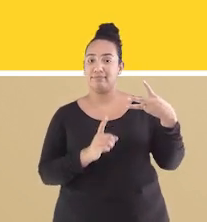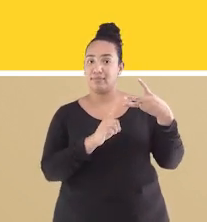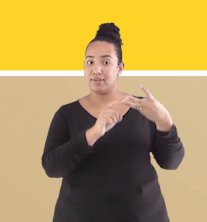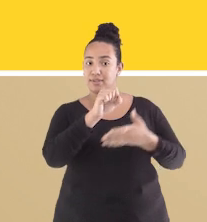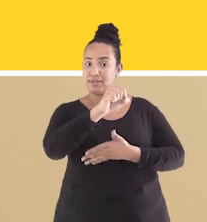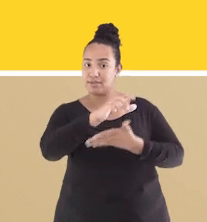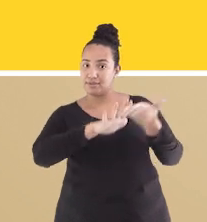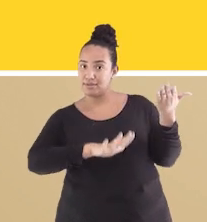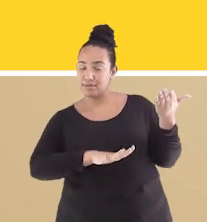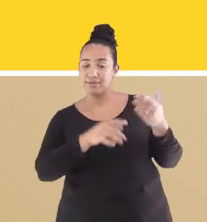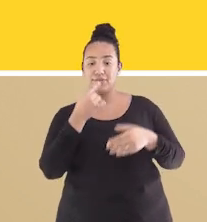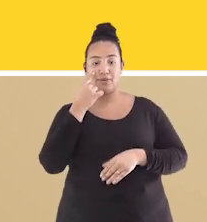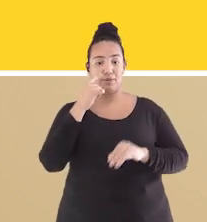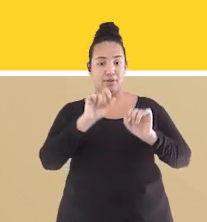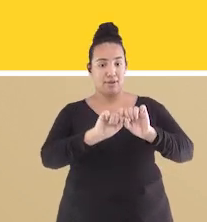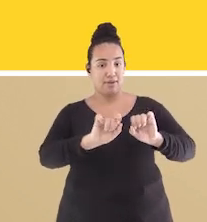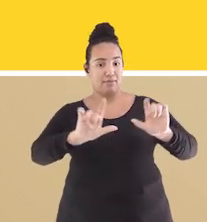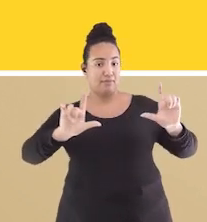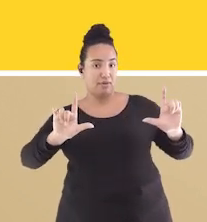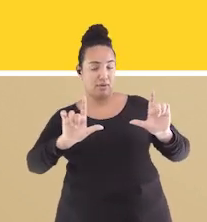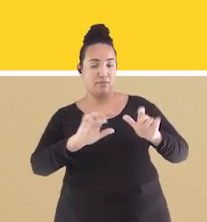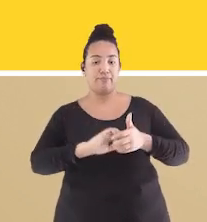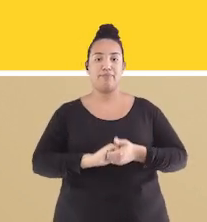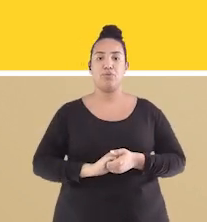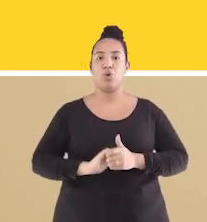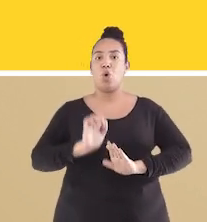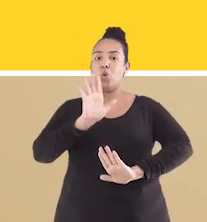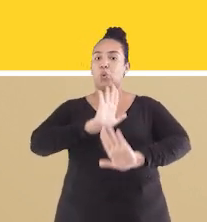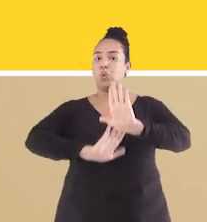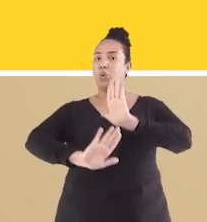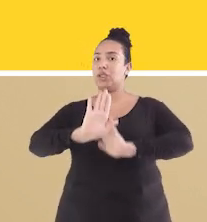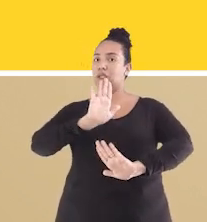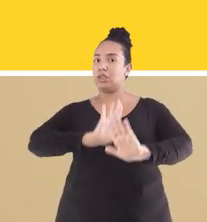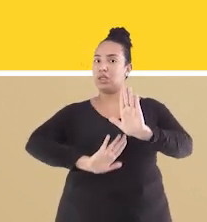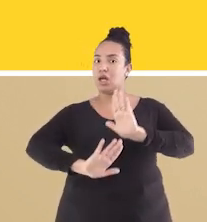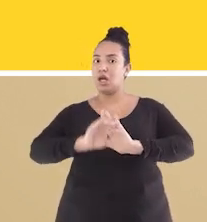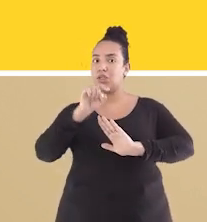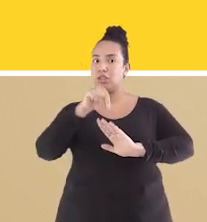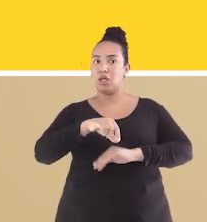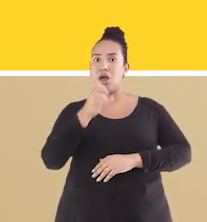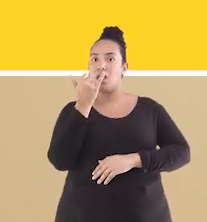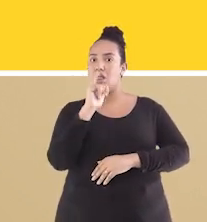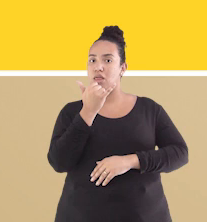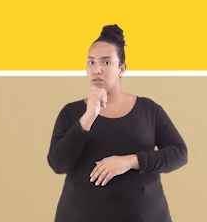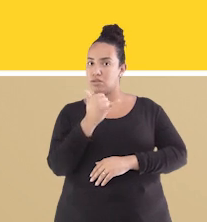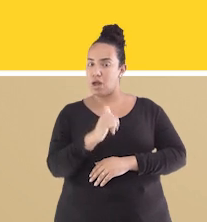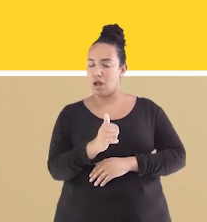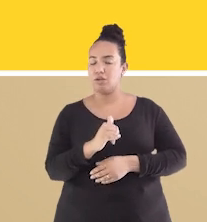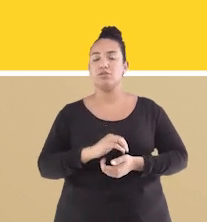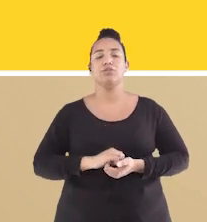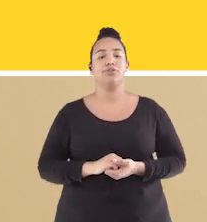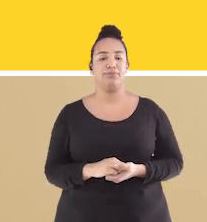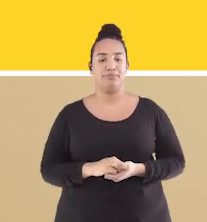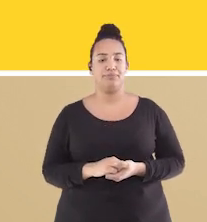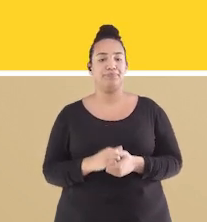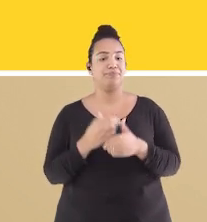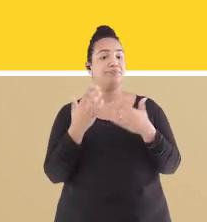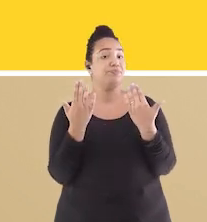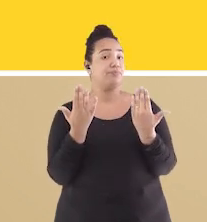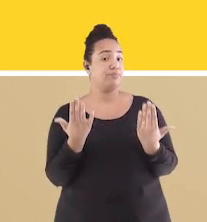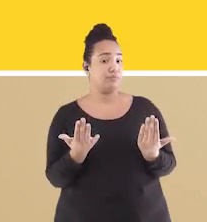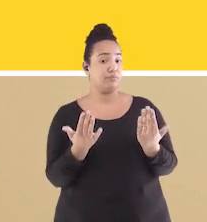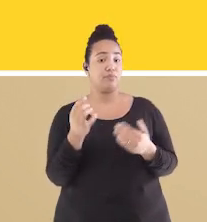Questão 3. Leia a seguinte placa. Cuidado, cerca elétrica. É